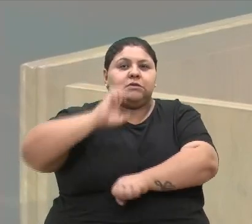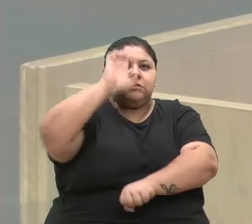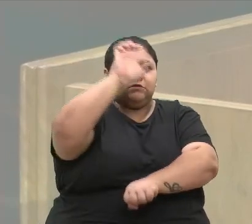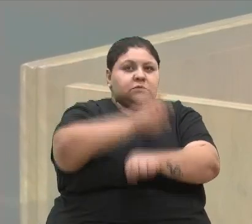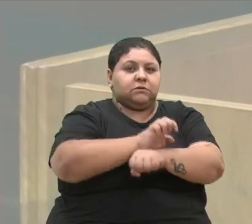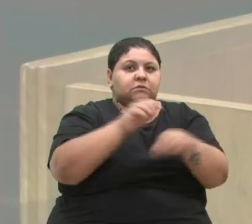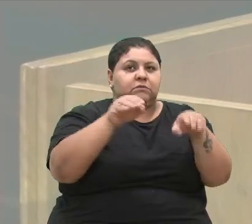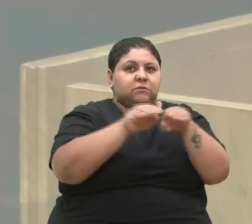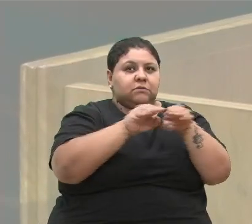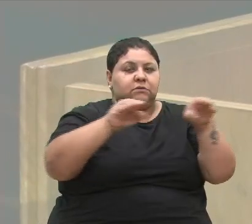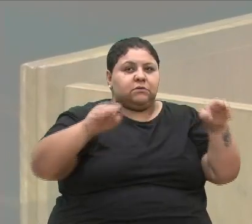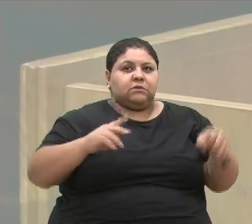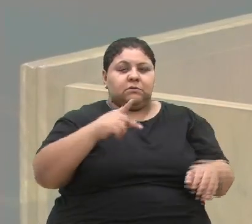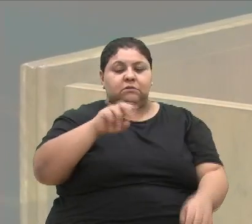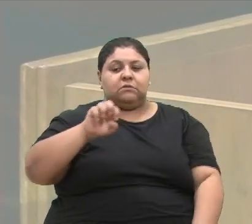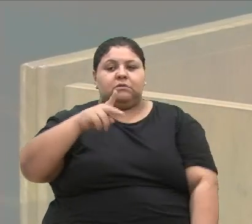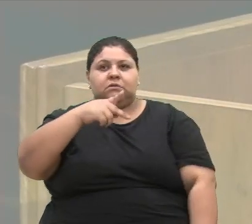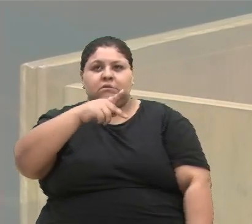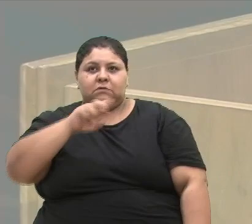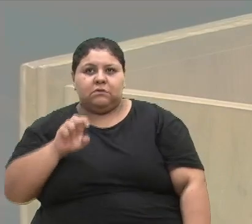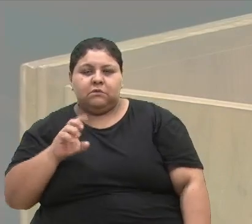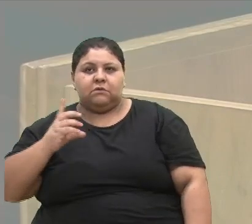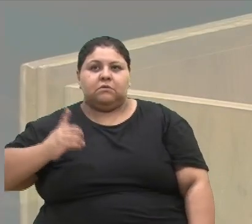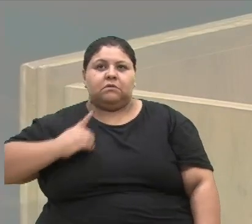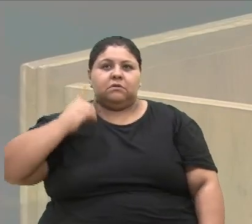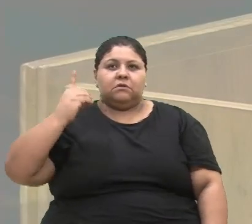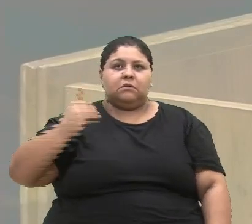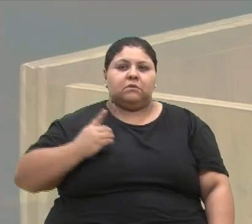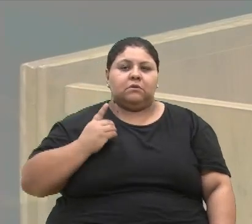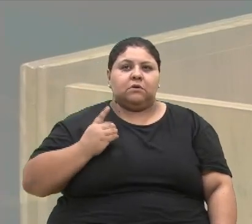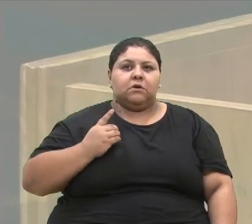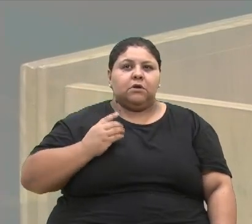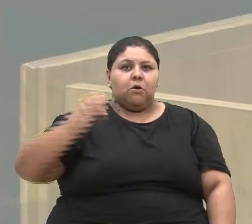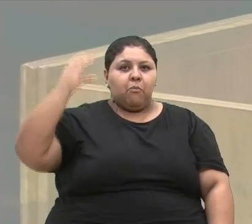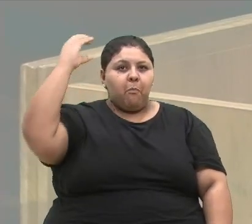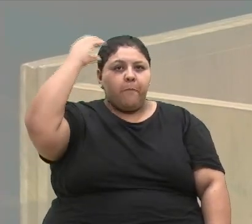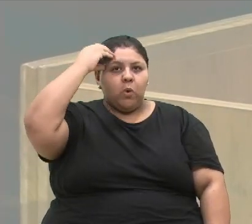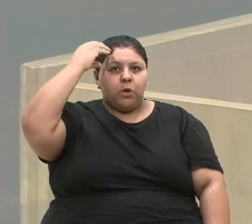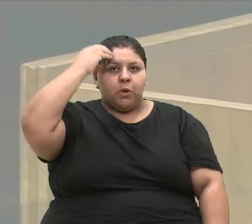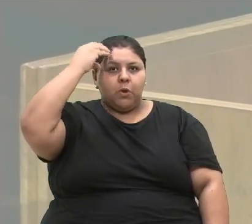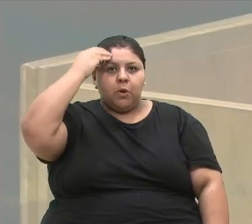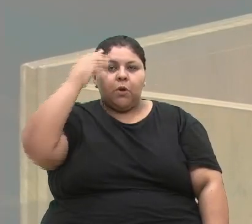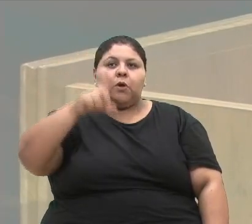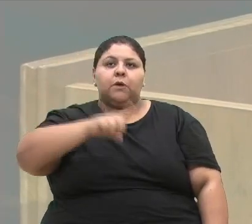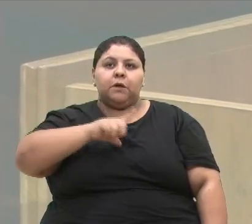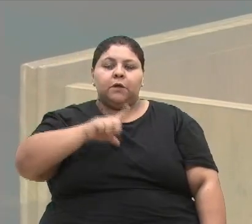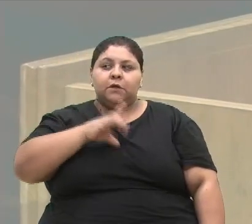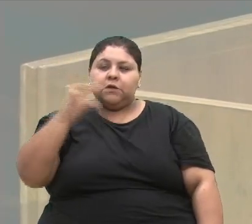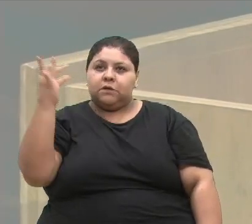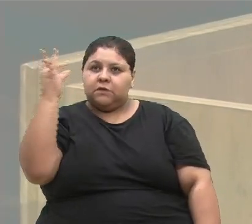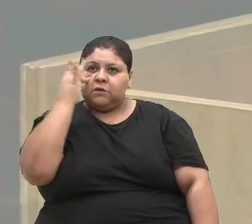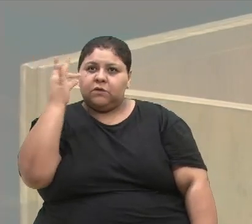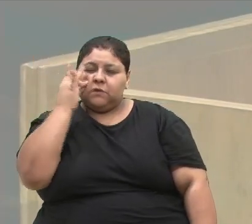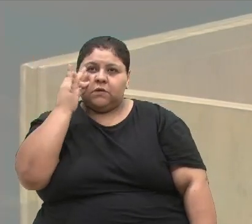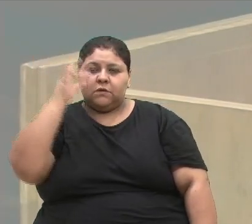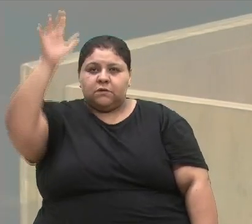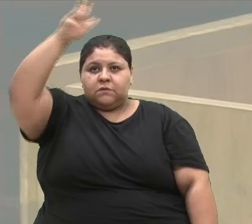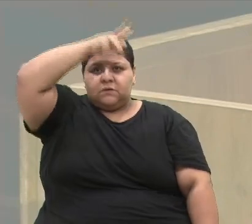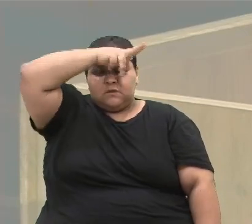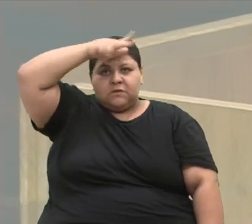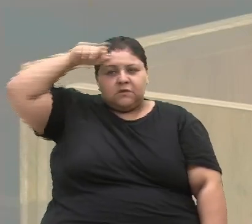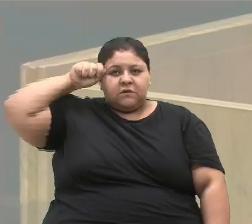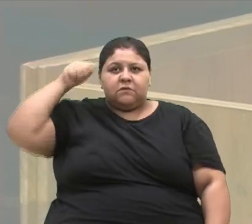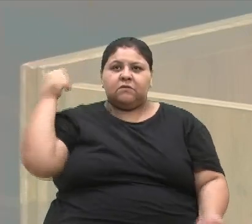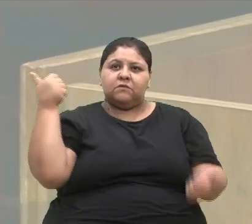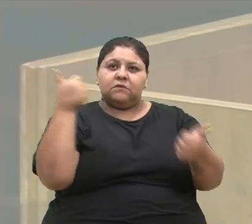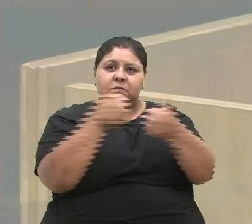mesa, o deputado Pepe Vargas e o deputado Búrigo. Nós tivemos a presença da prefeitura